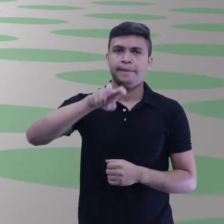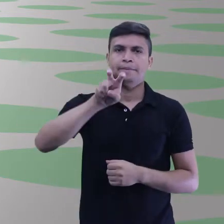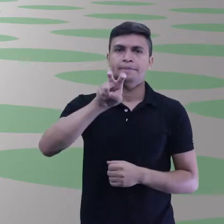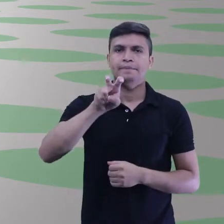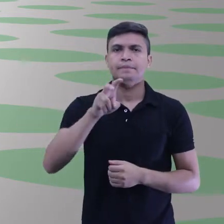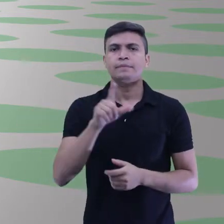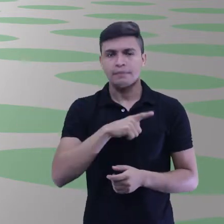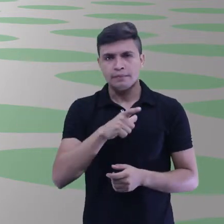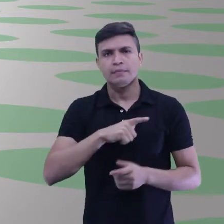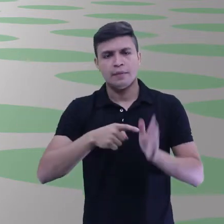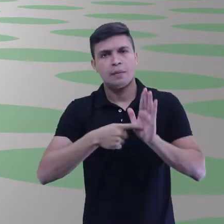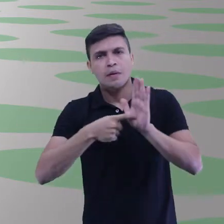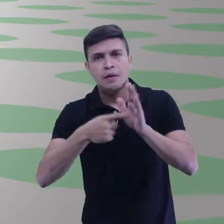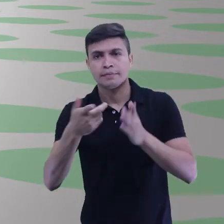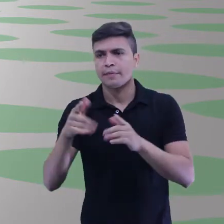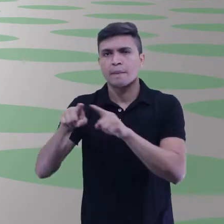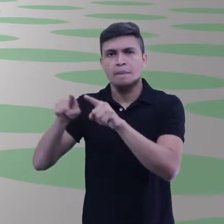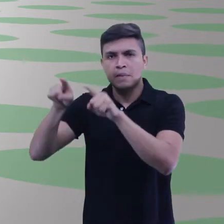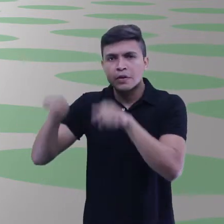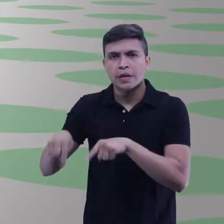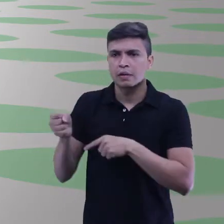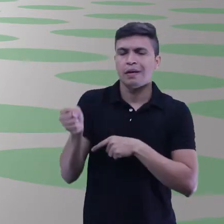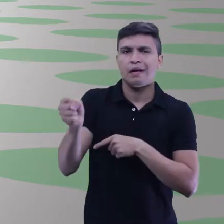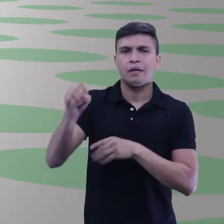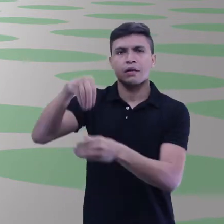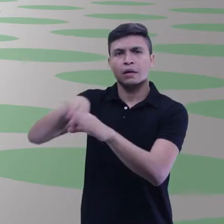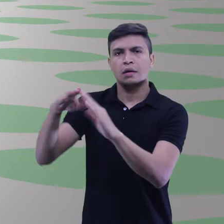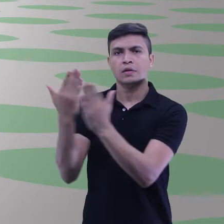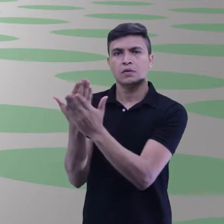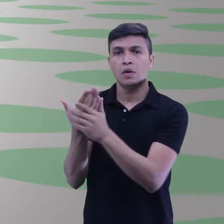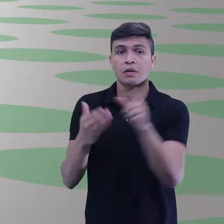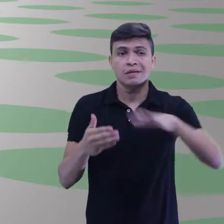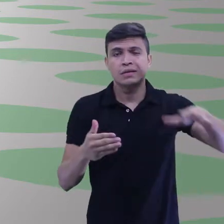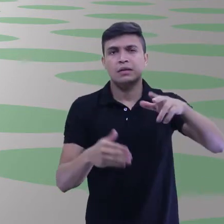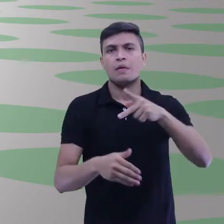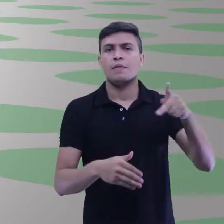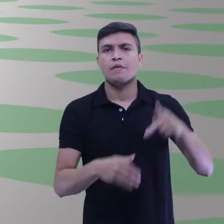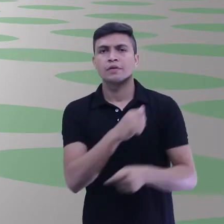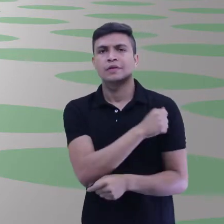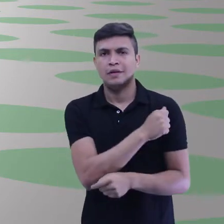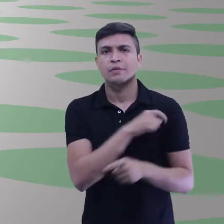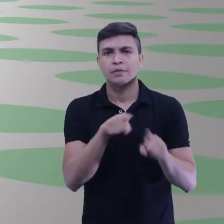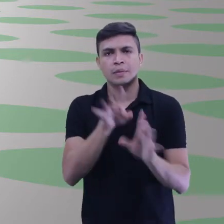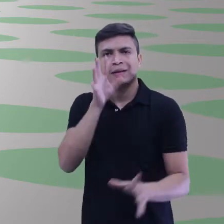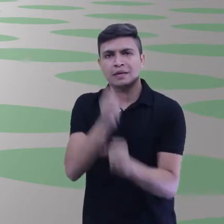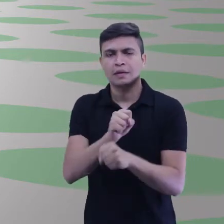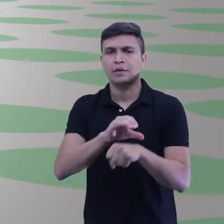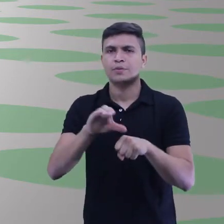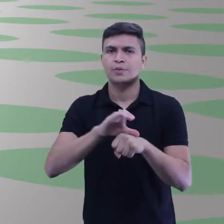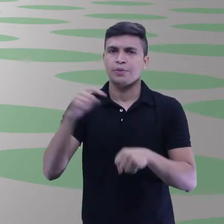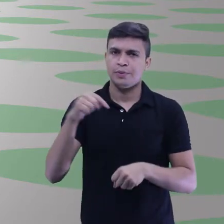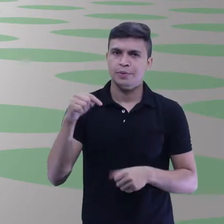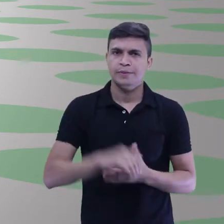5, teremos a apresentação dos projetos aplicados nas escolas dos professores cursistas, como um produto final do